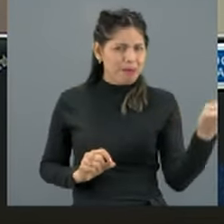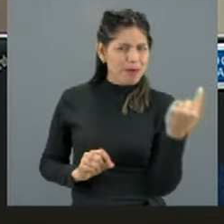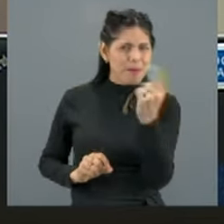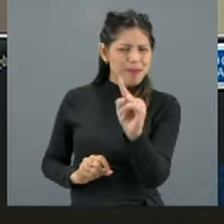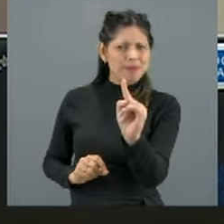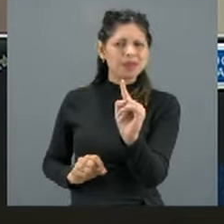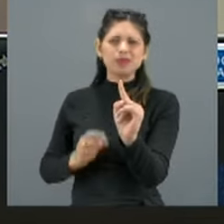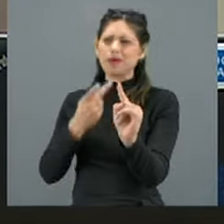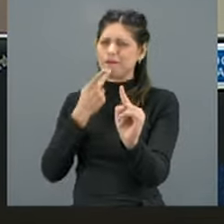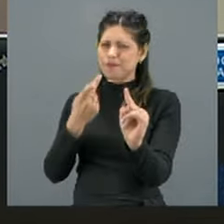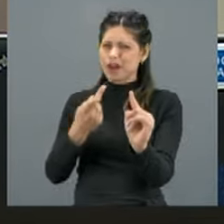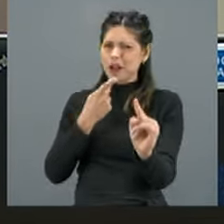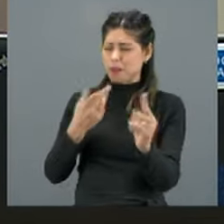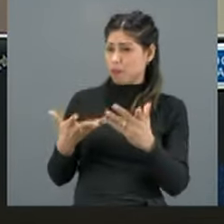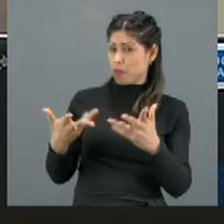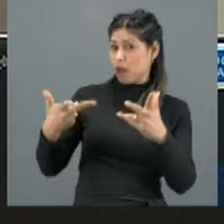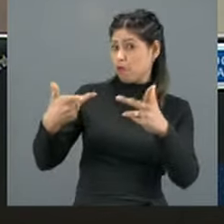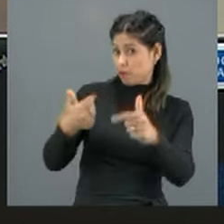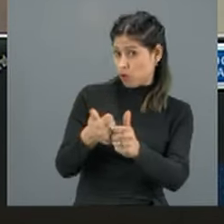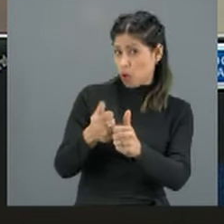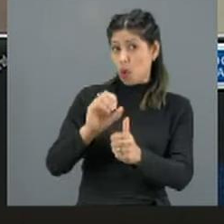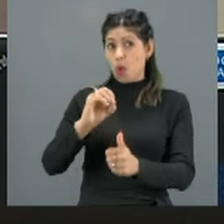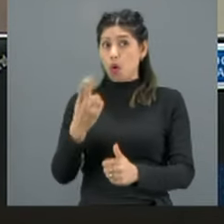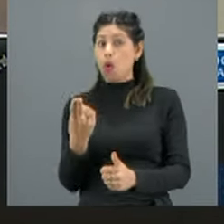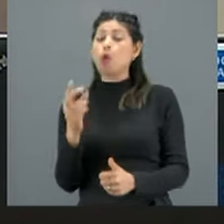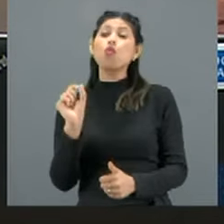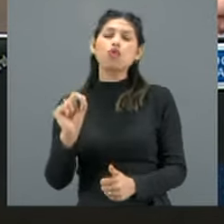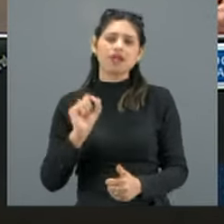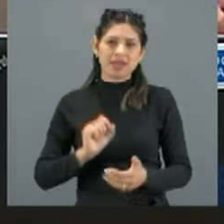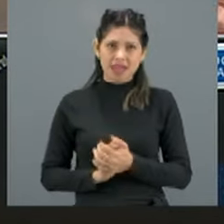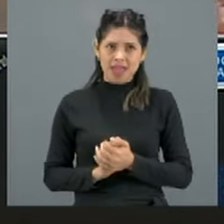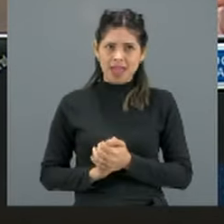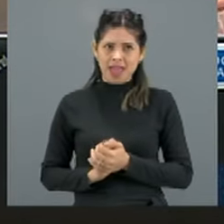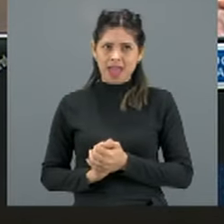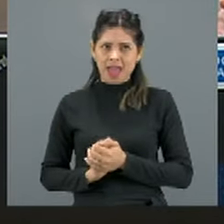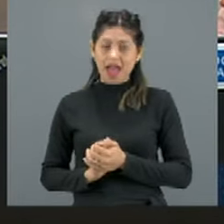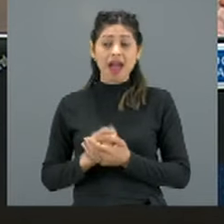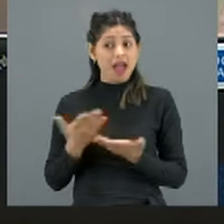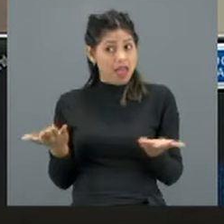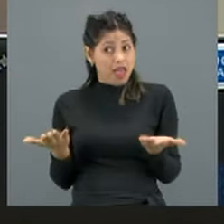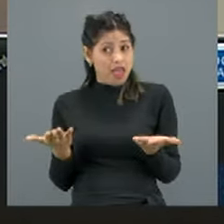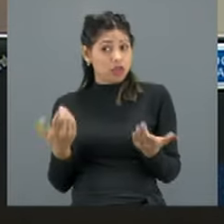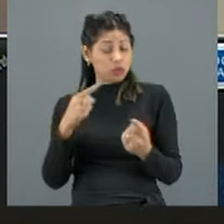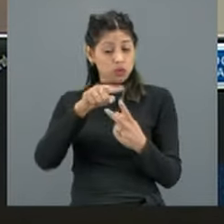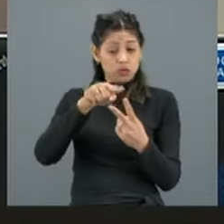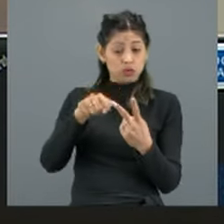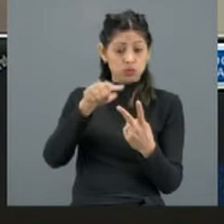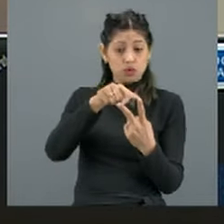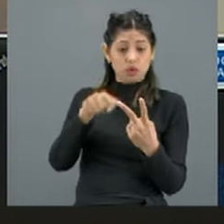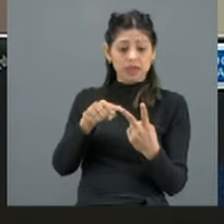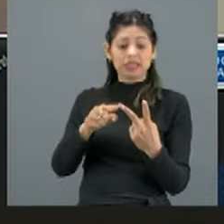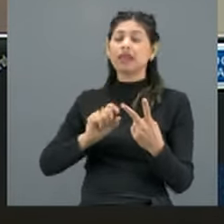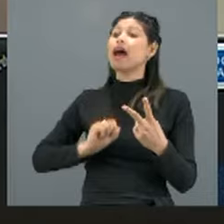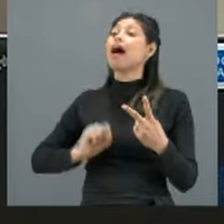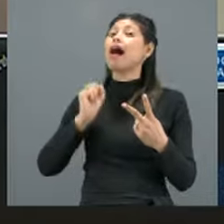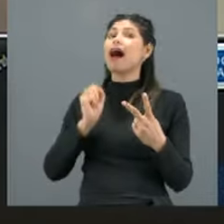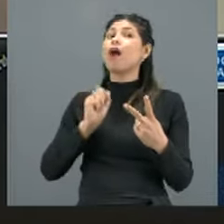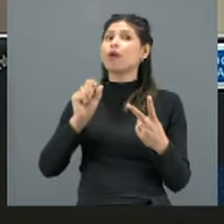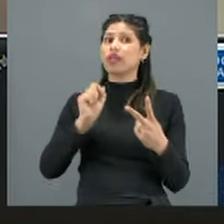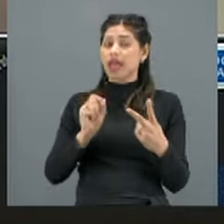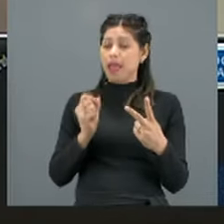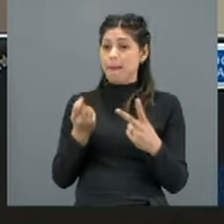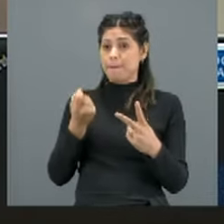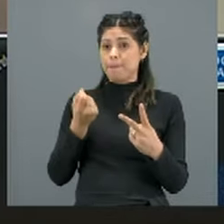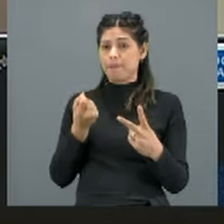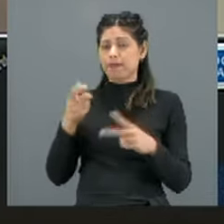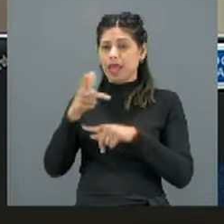aquilo a emissora apoia, ou então aquilo foi pago. Se foi pago, é caríssimo.